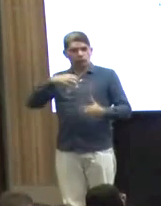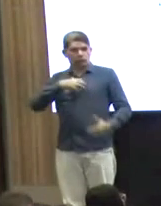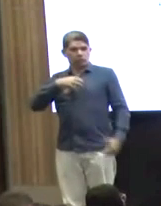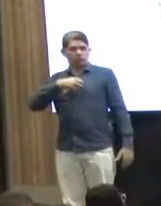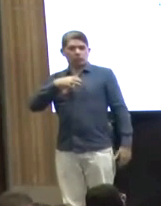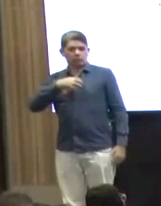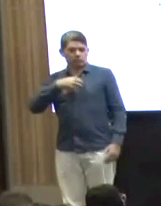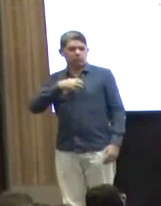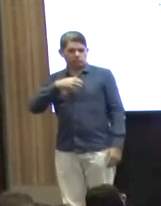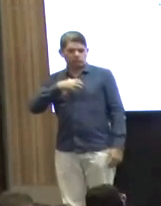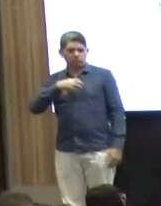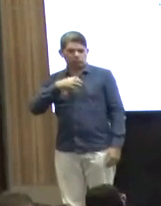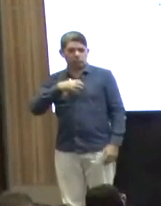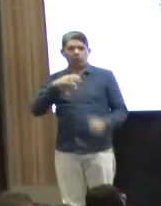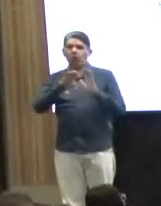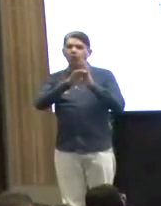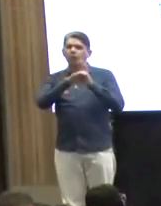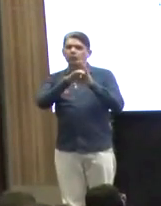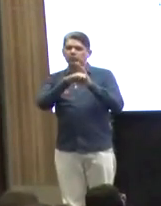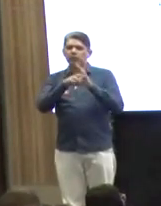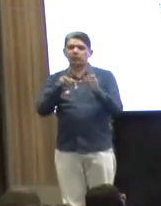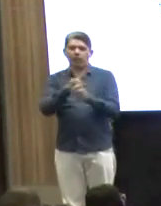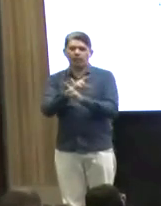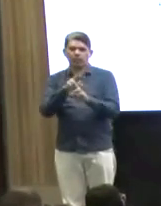cru do termo, então, de relações de poder.